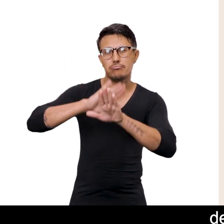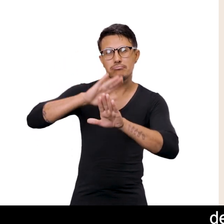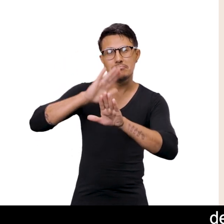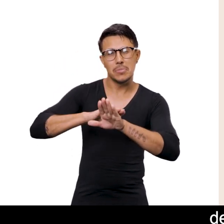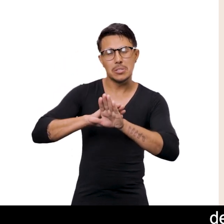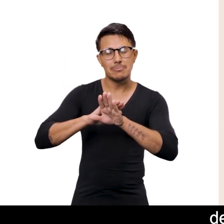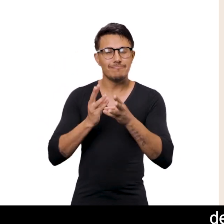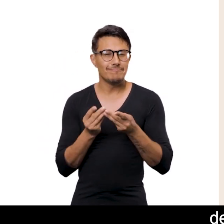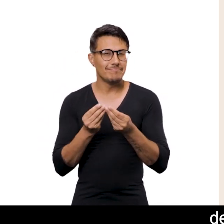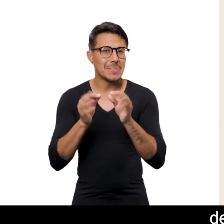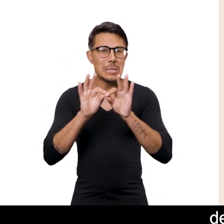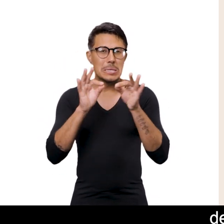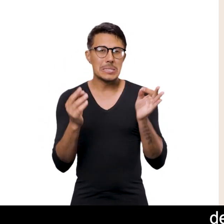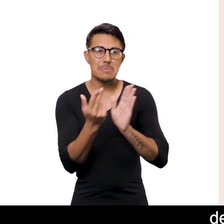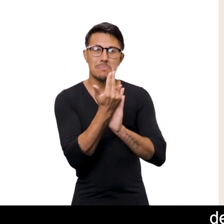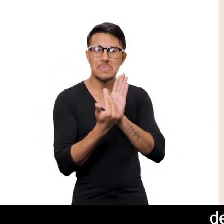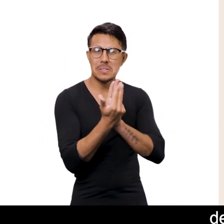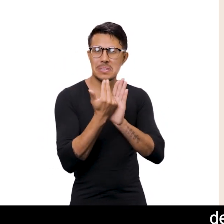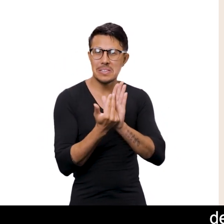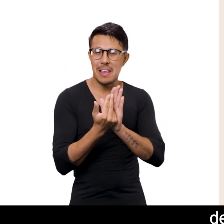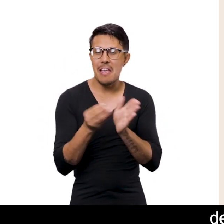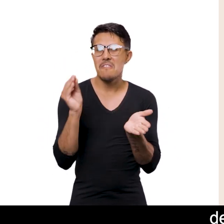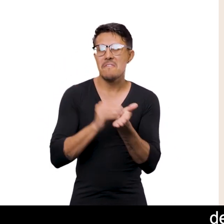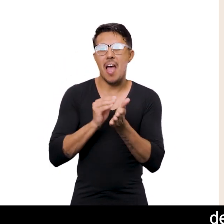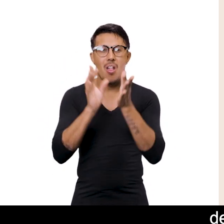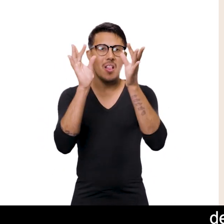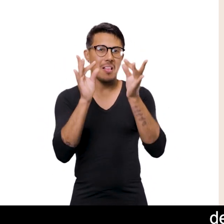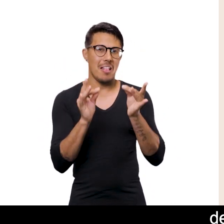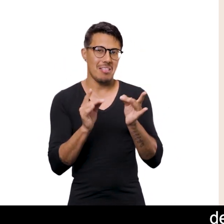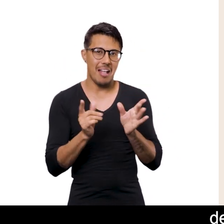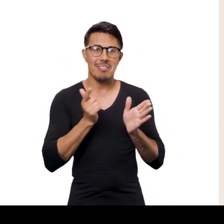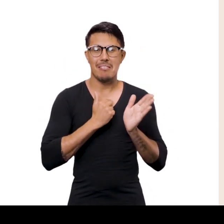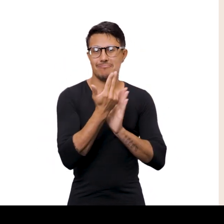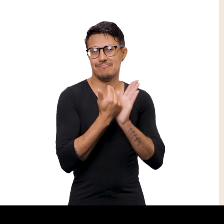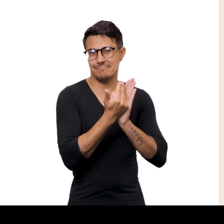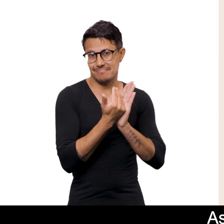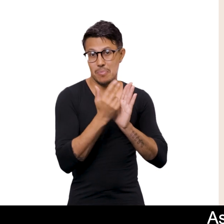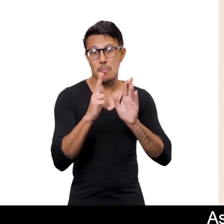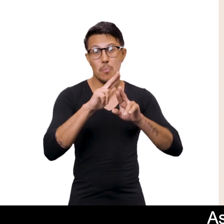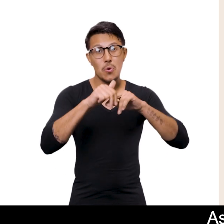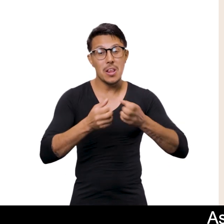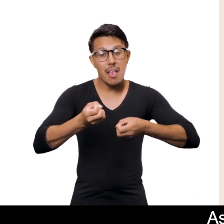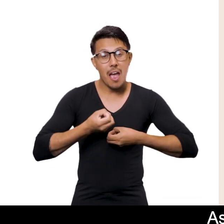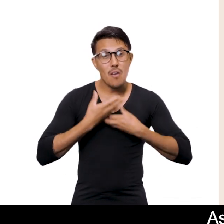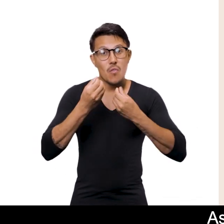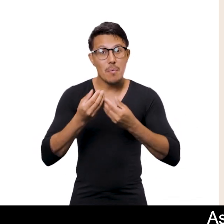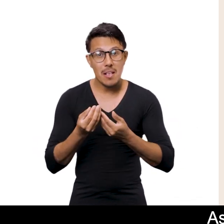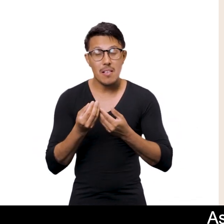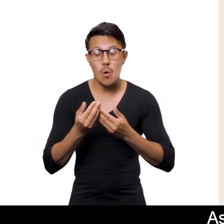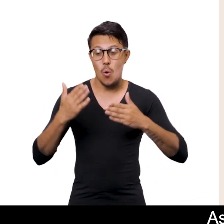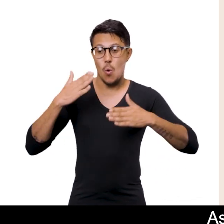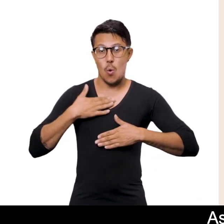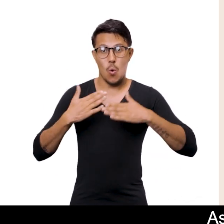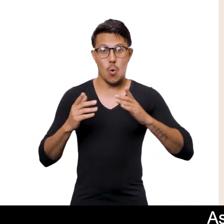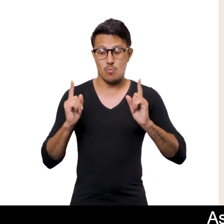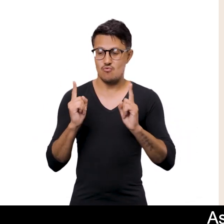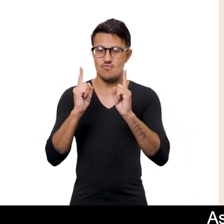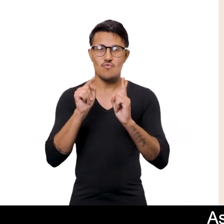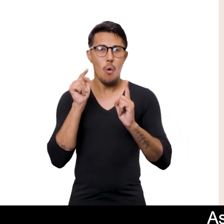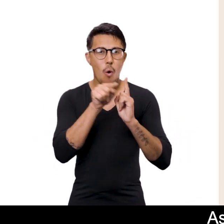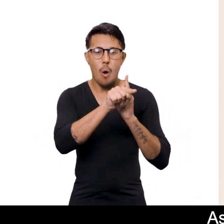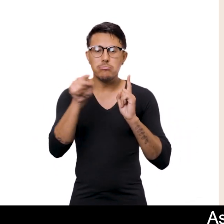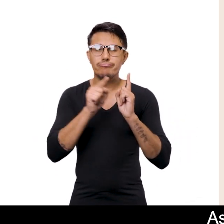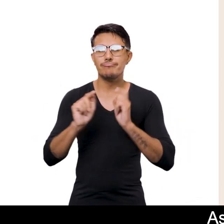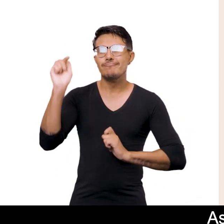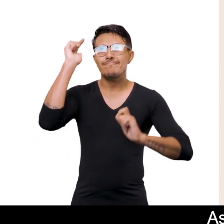devido à simplicidade dos traços e à falta de detalhes do desenho. As informações dos corpos ficam no